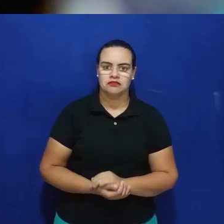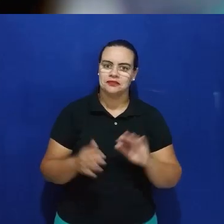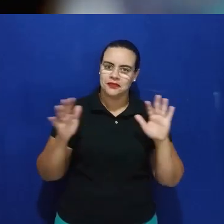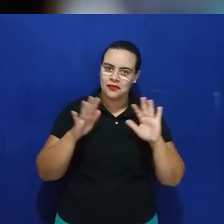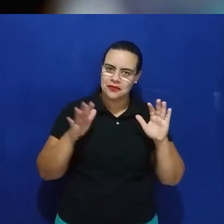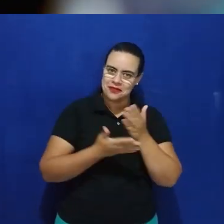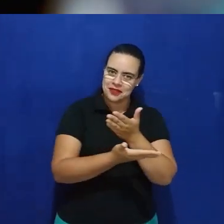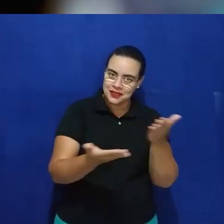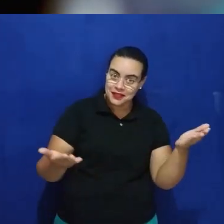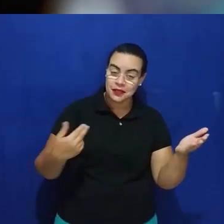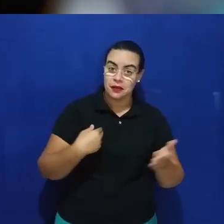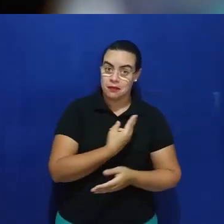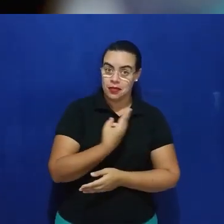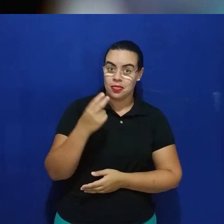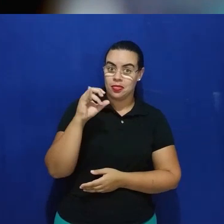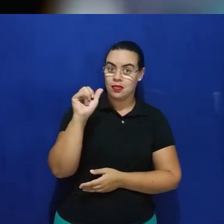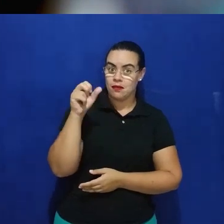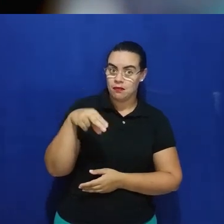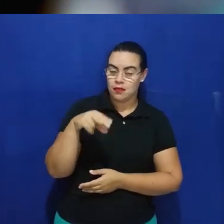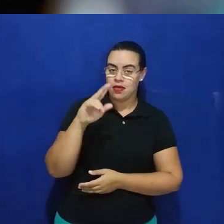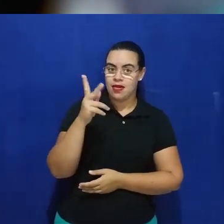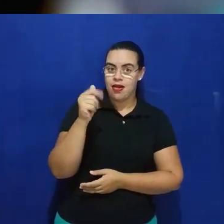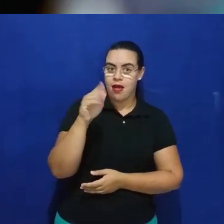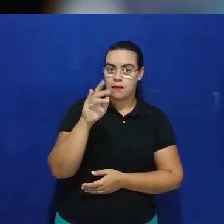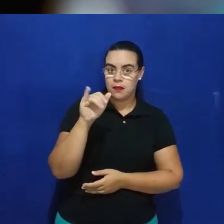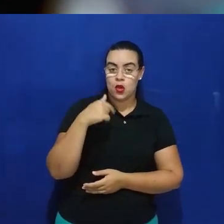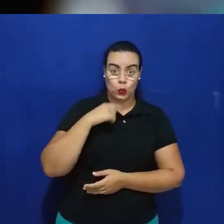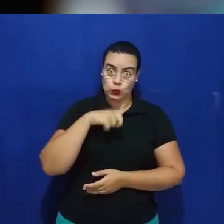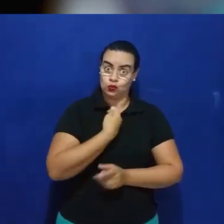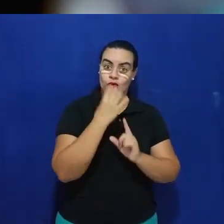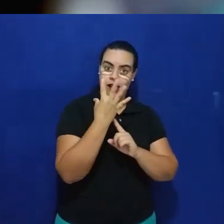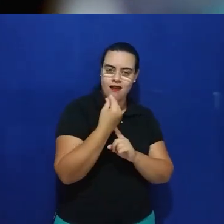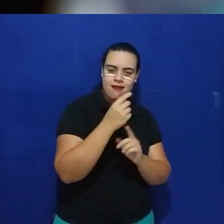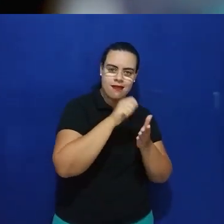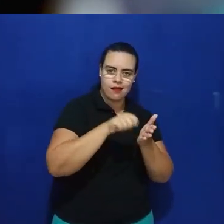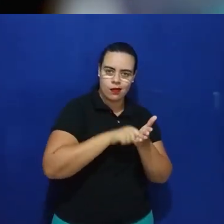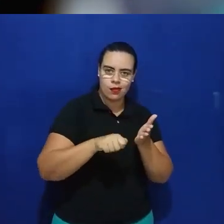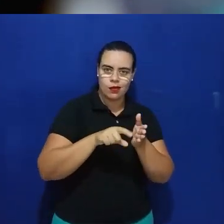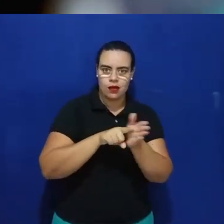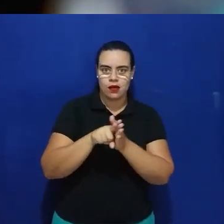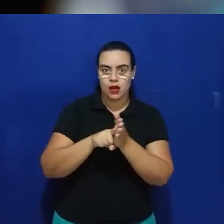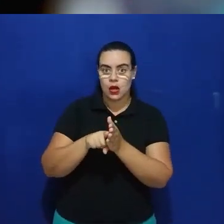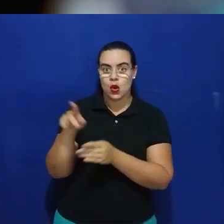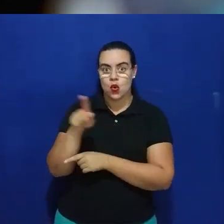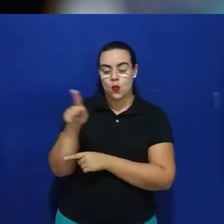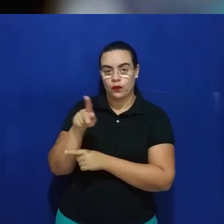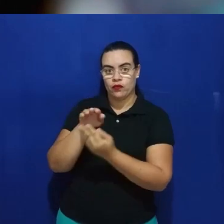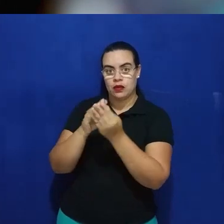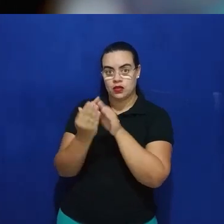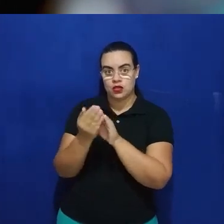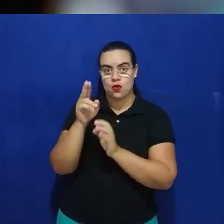Oi pessoal, meu nome é Ian Habib, eu sou artista, escritor, pesquisador e professor transgênero pela UFMG e